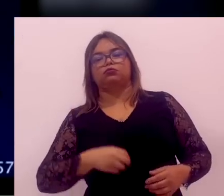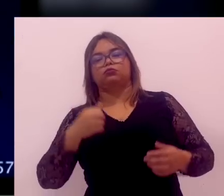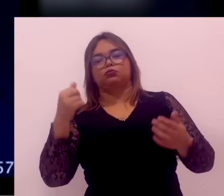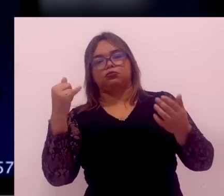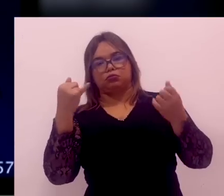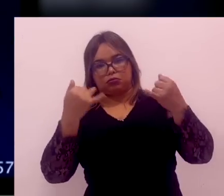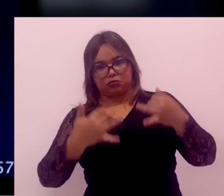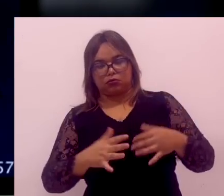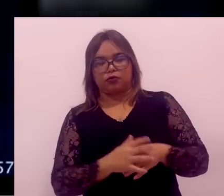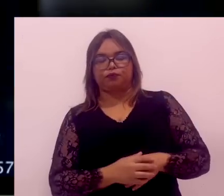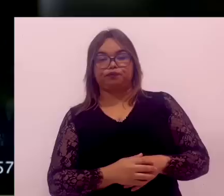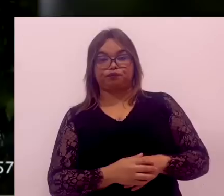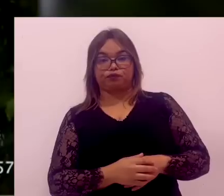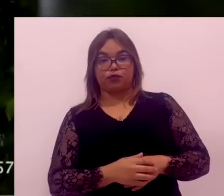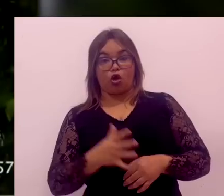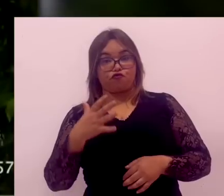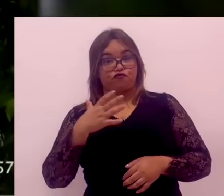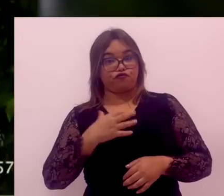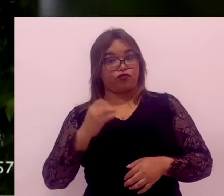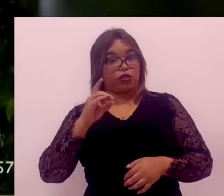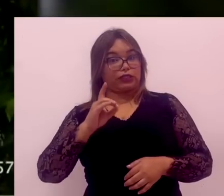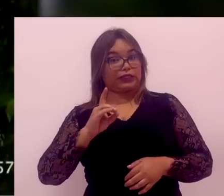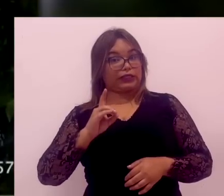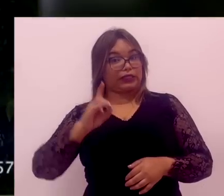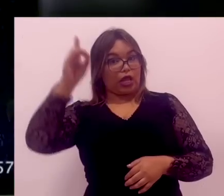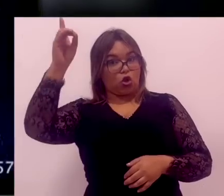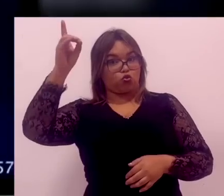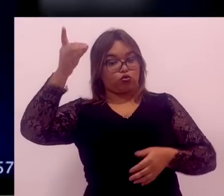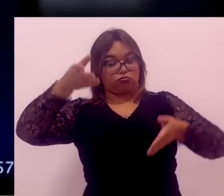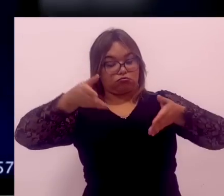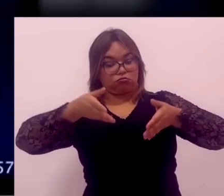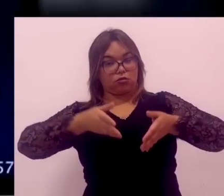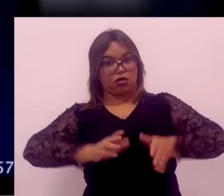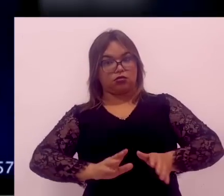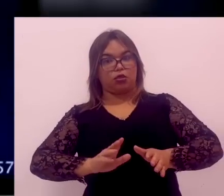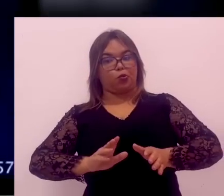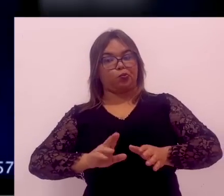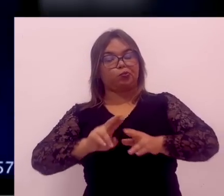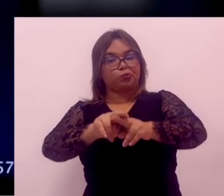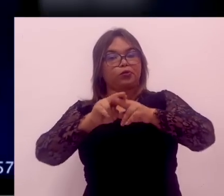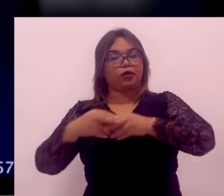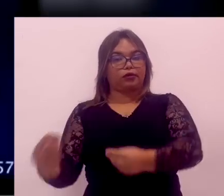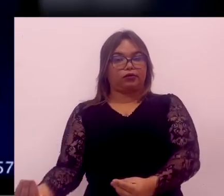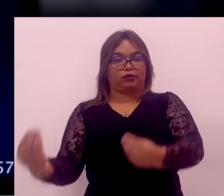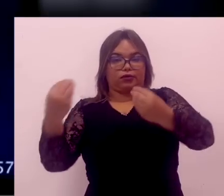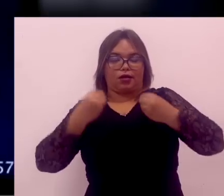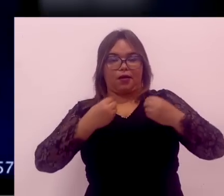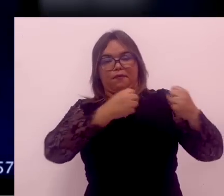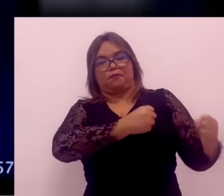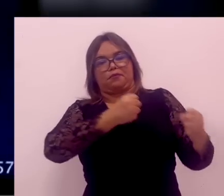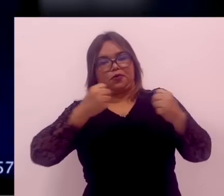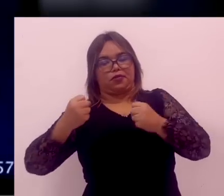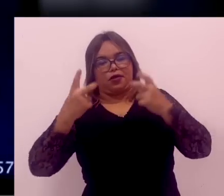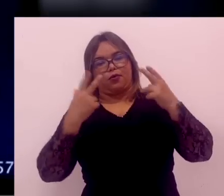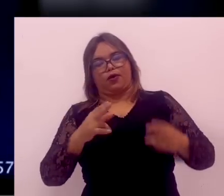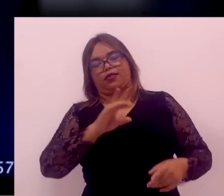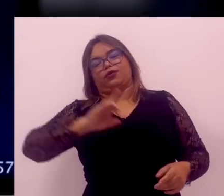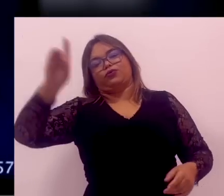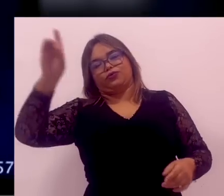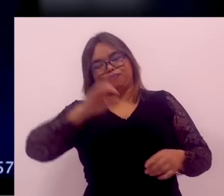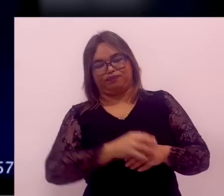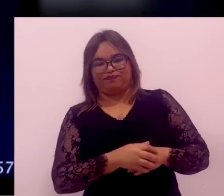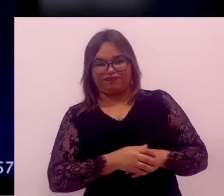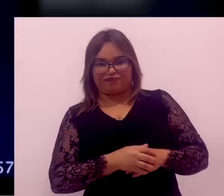Deus. O Filho unigênito de Deus, querendo que partilhássemos de sua divindade, assumiu a